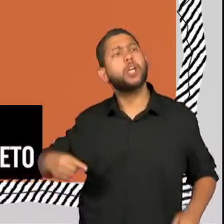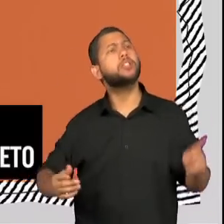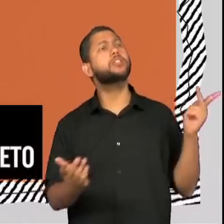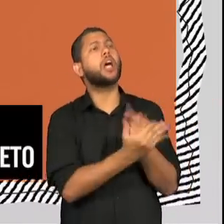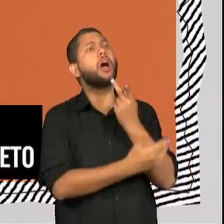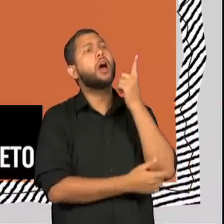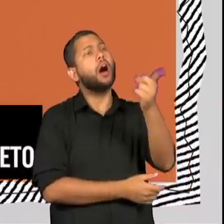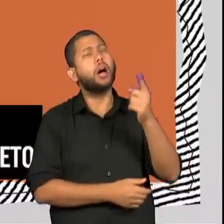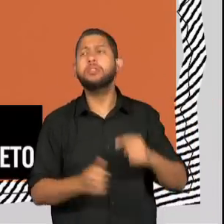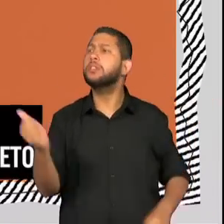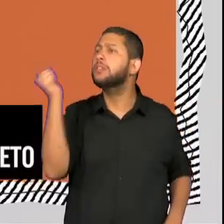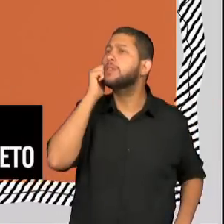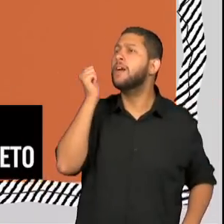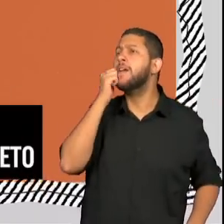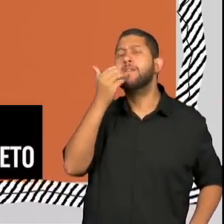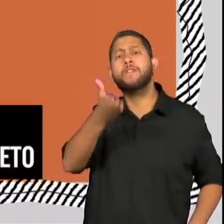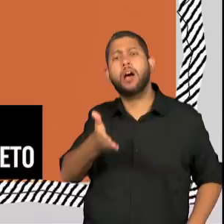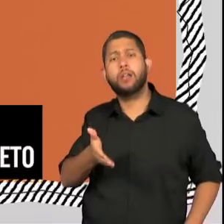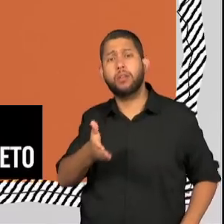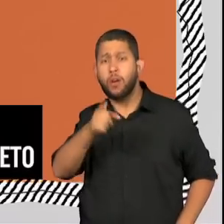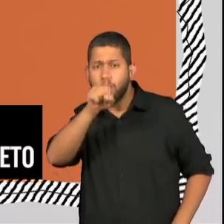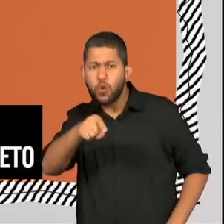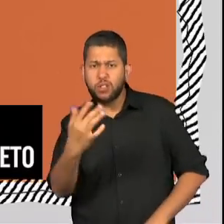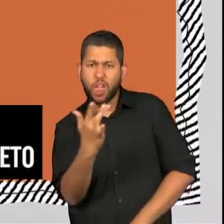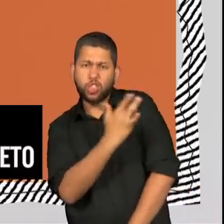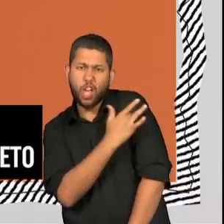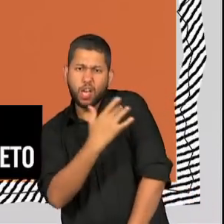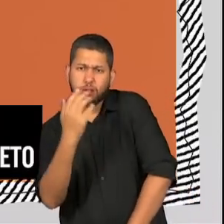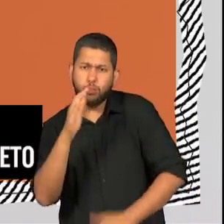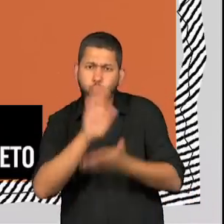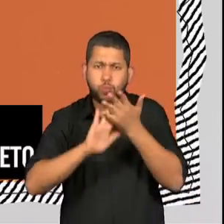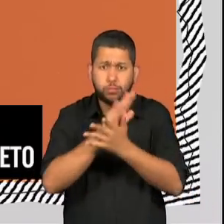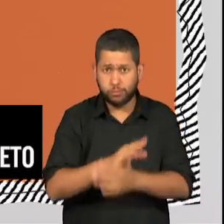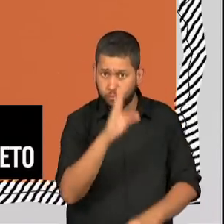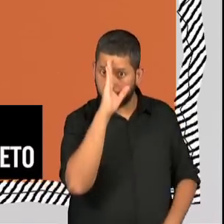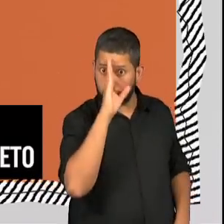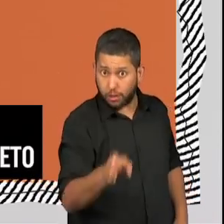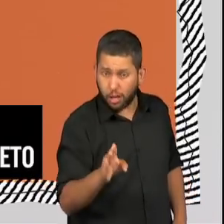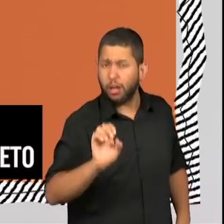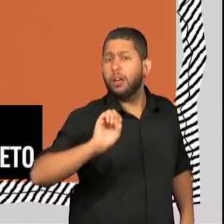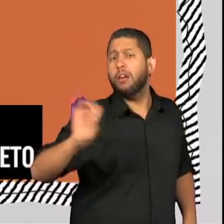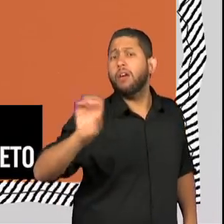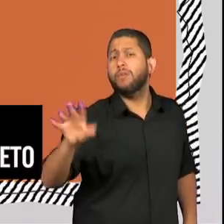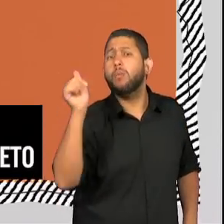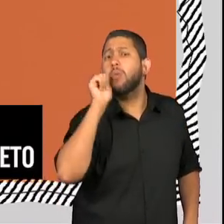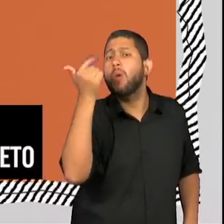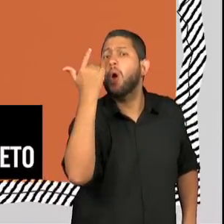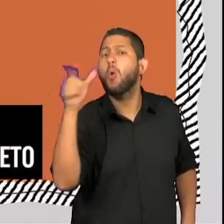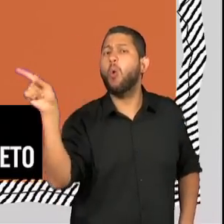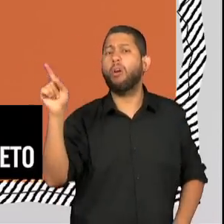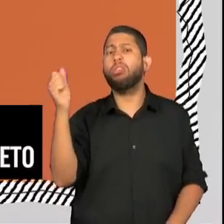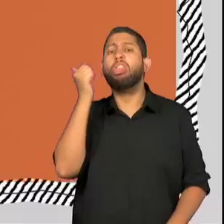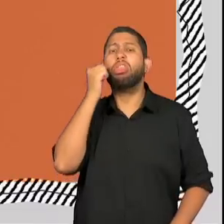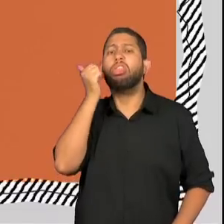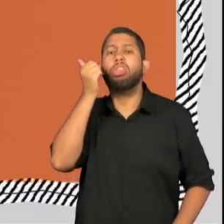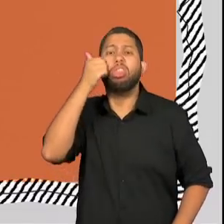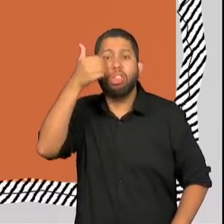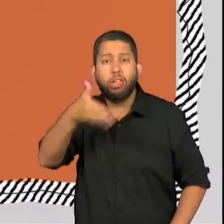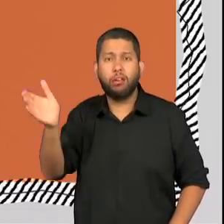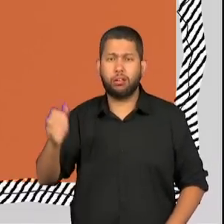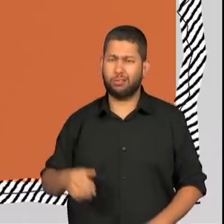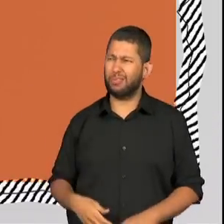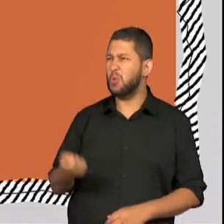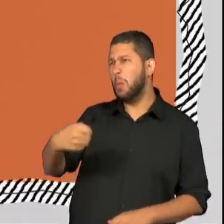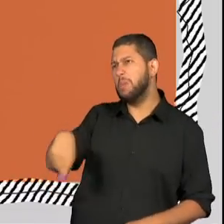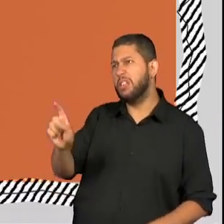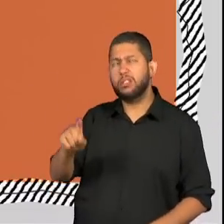tô. Safado. Em mim você não toca mais a mão. Papo reto, pode ir atrás de outra pra fazer de objeto desnecessário.